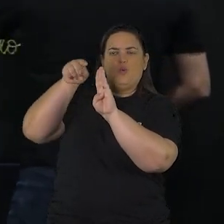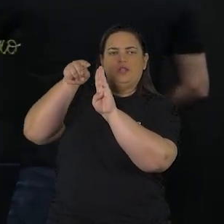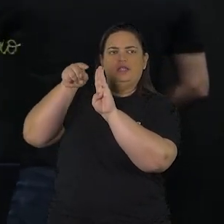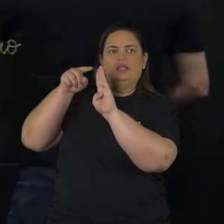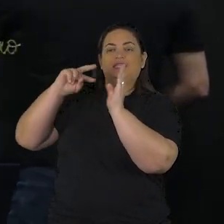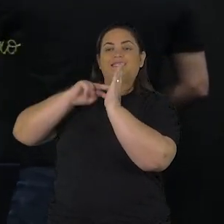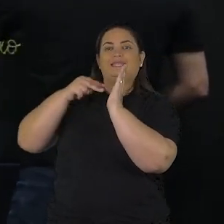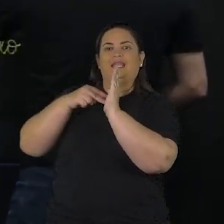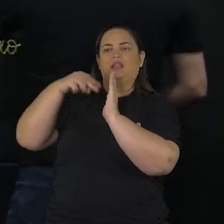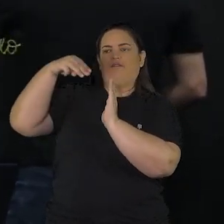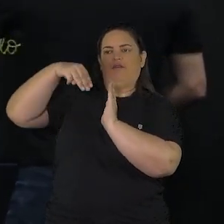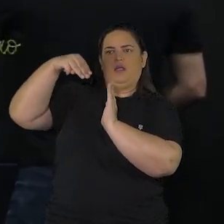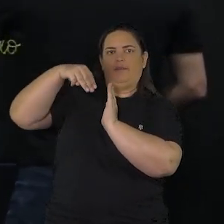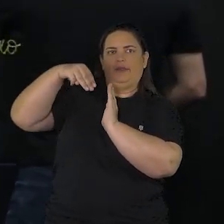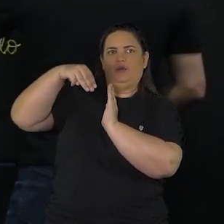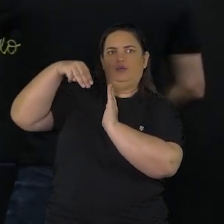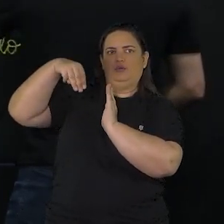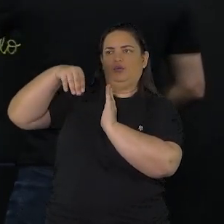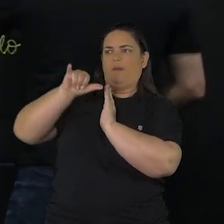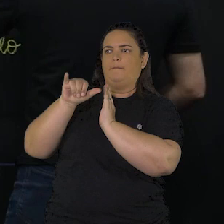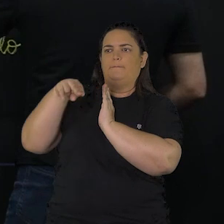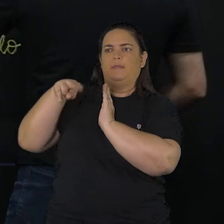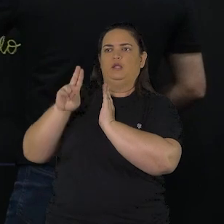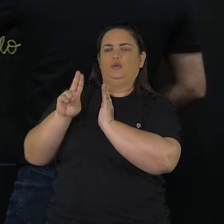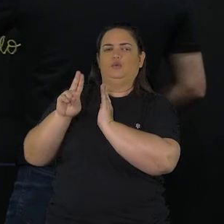E estes dois traços significam